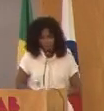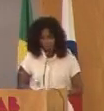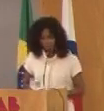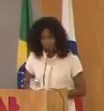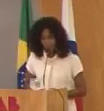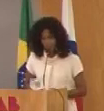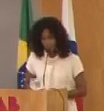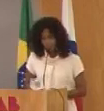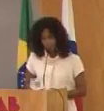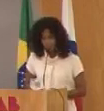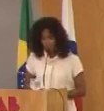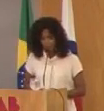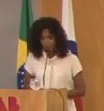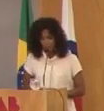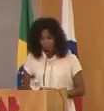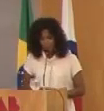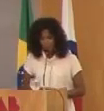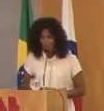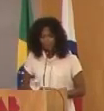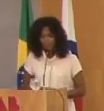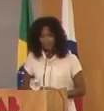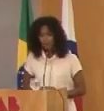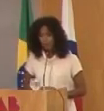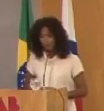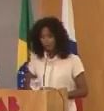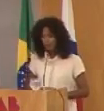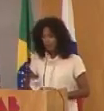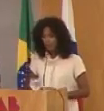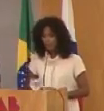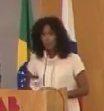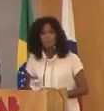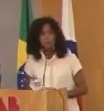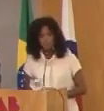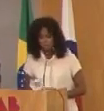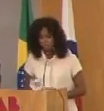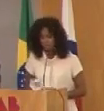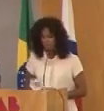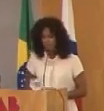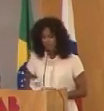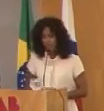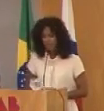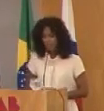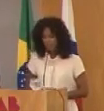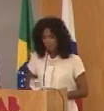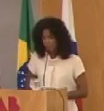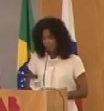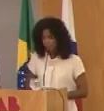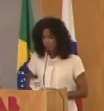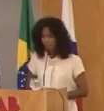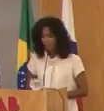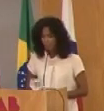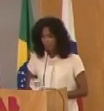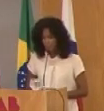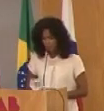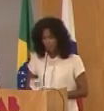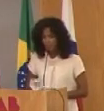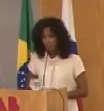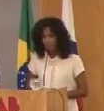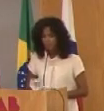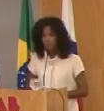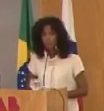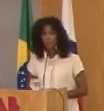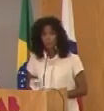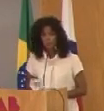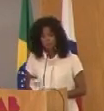Muito obrigada, professor Alfredo Wagner. E agora, na participação de Célia Zenaide,